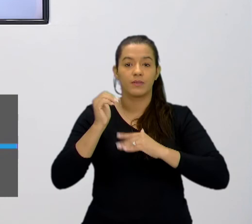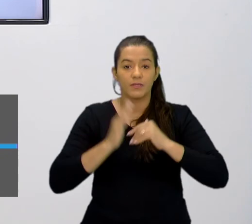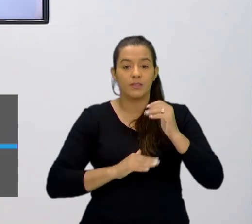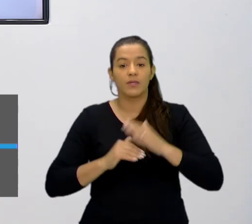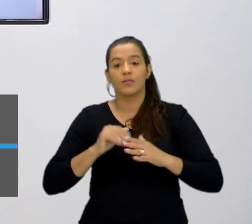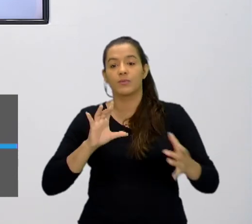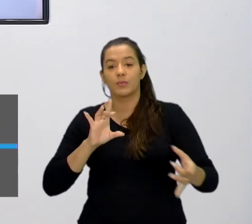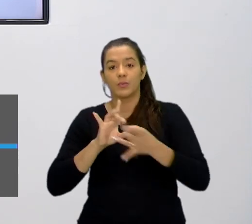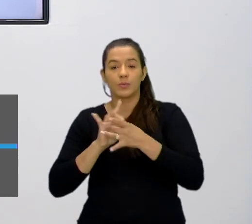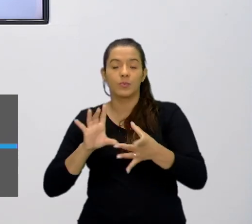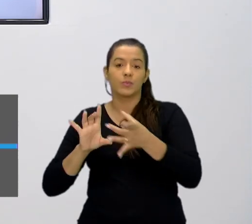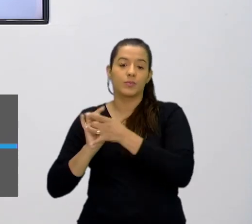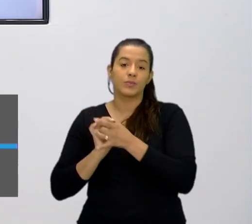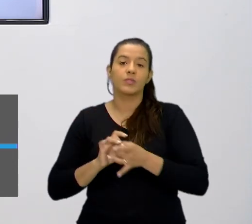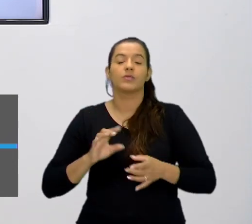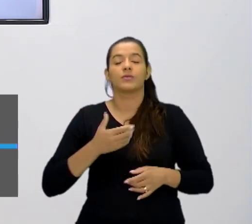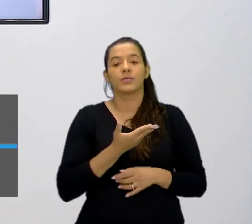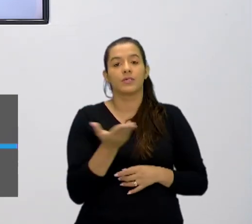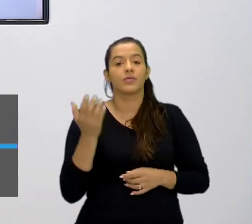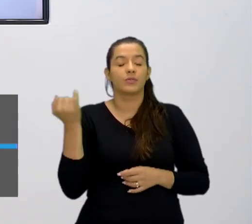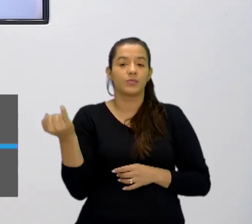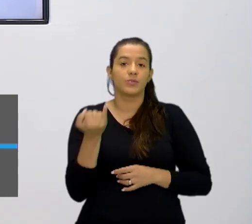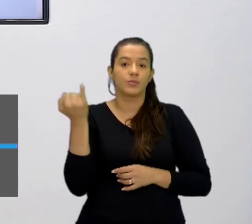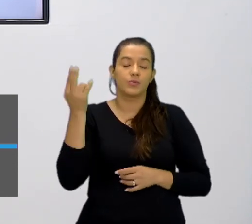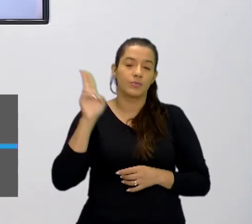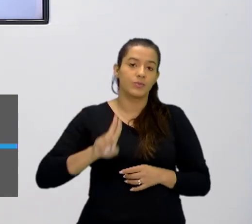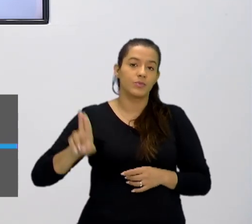eixos estruturantes aí que a gente utilizou para